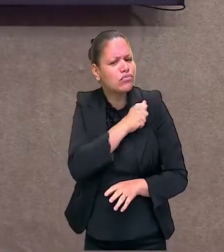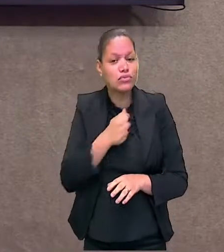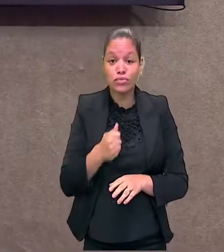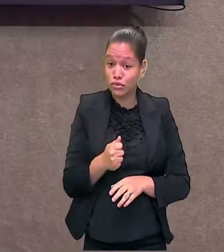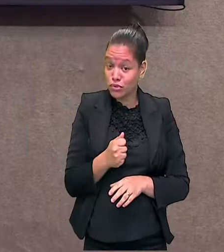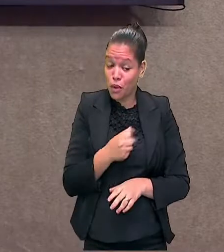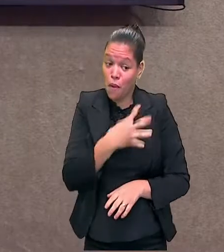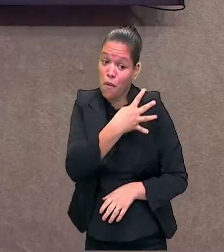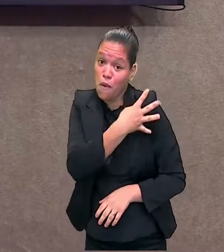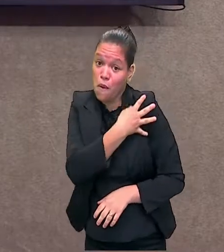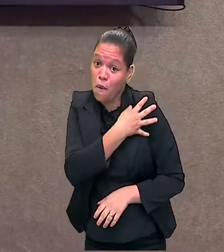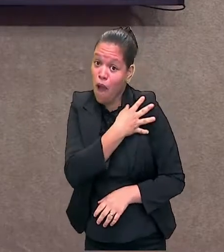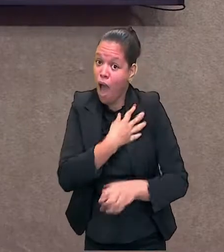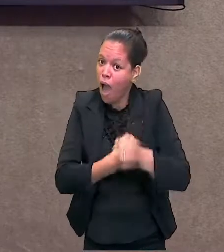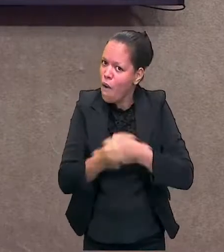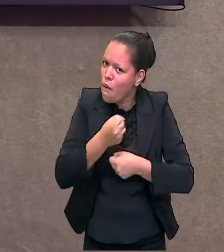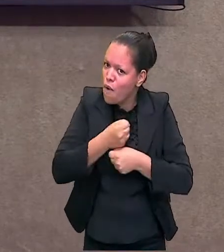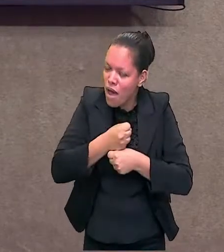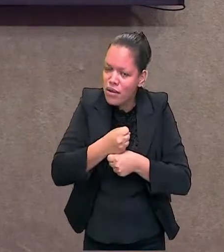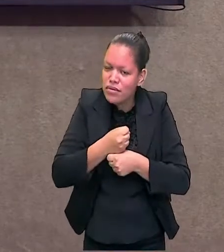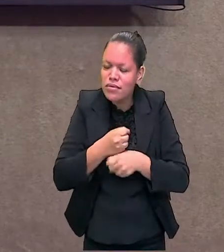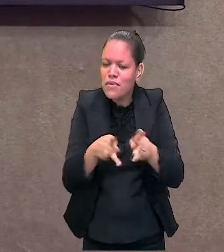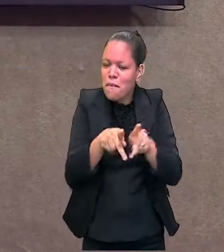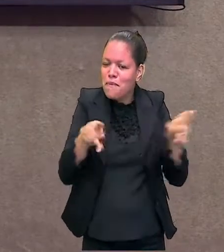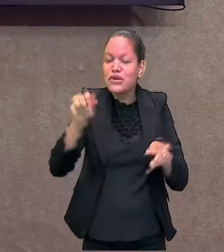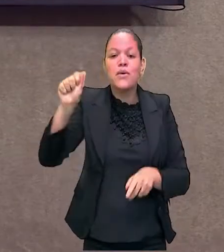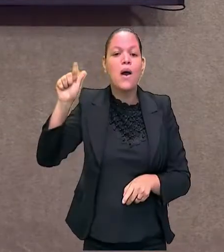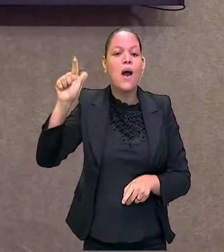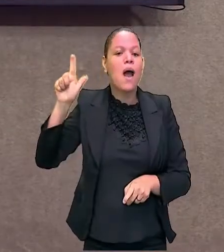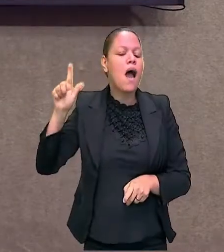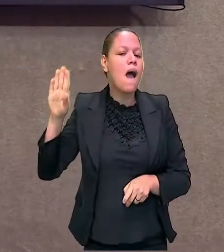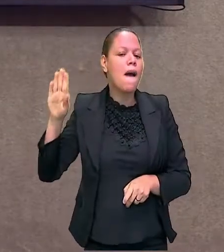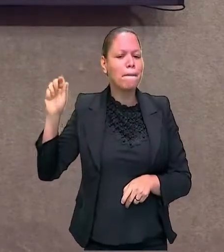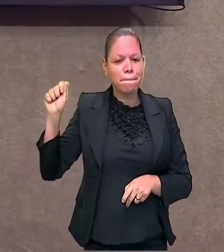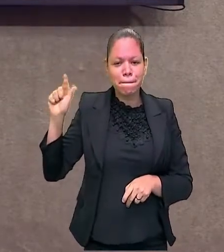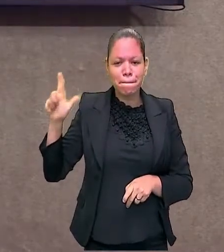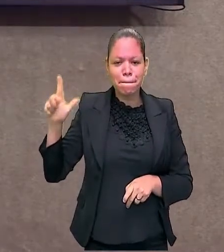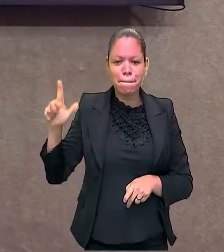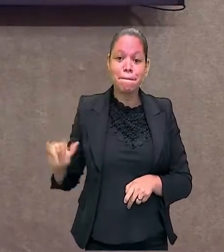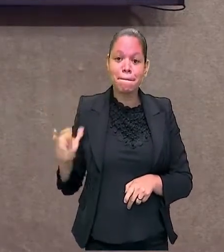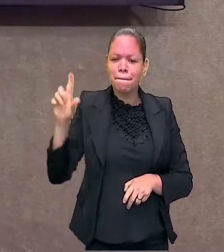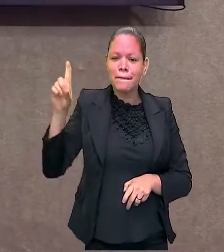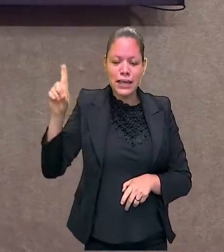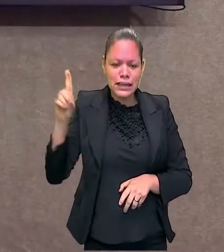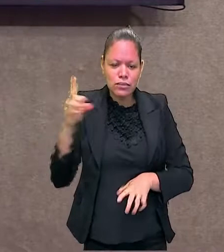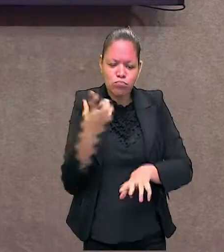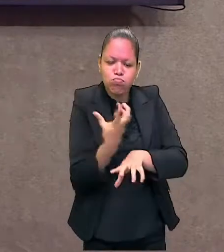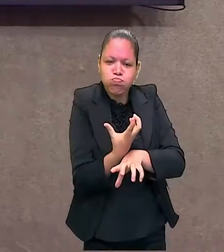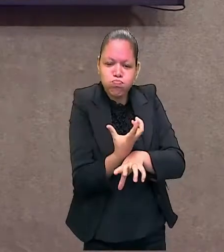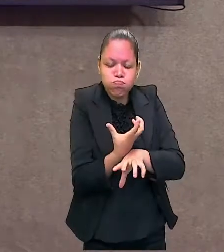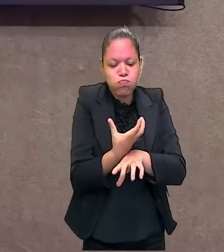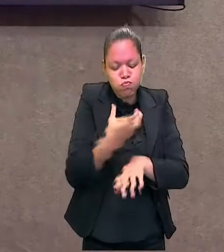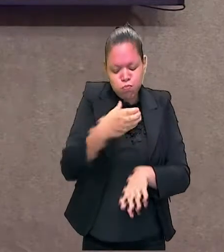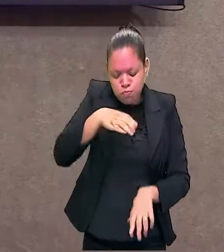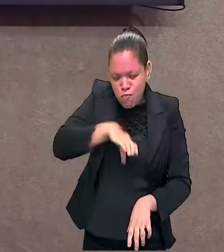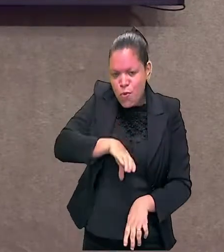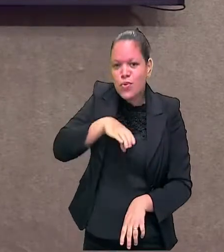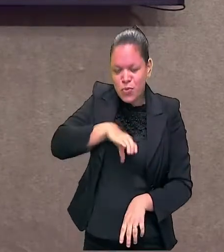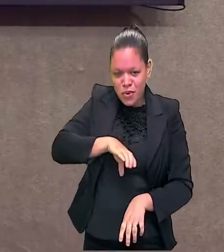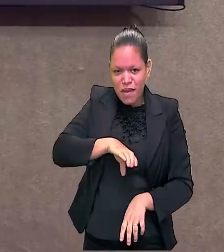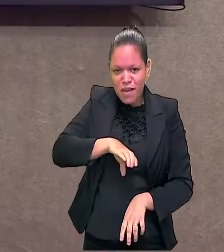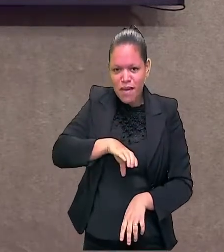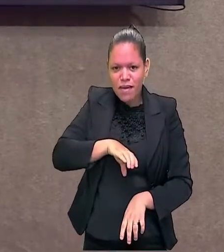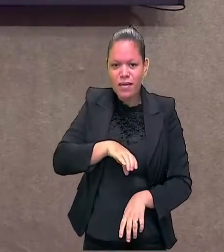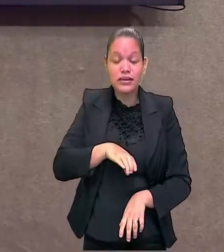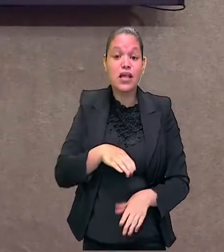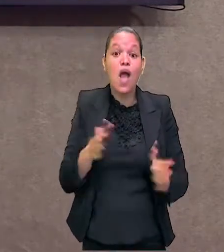estudantes do quarto ano. Eu sou a professora Albalide, do componente curricular de língua